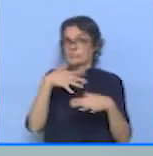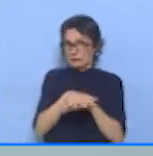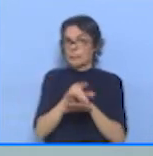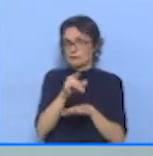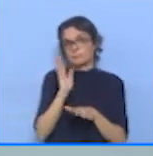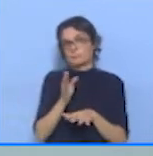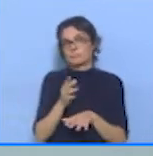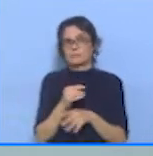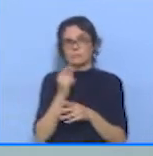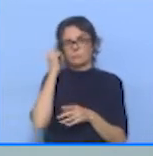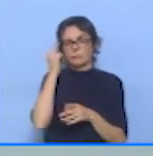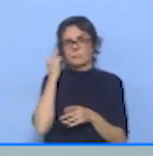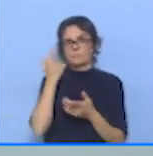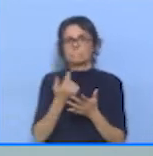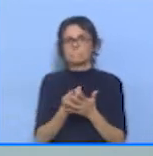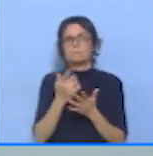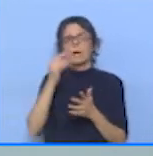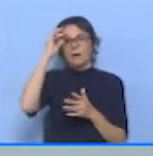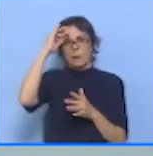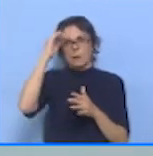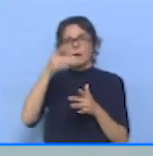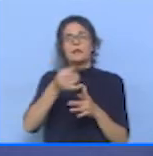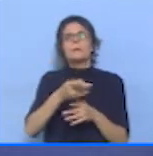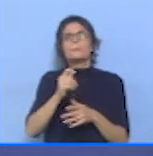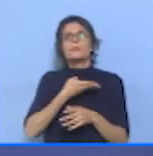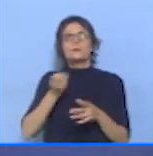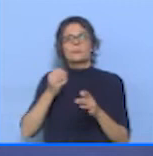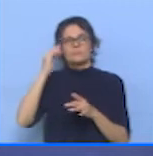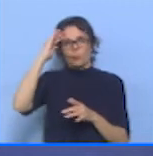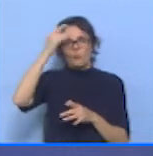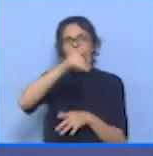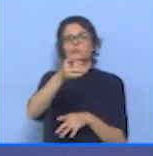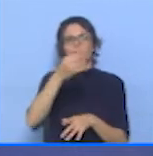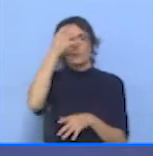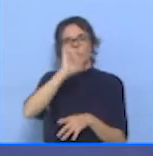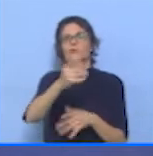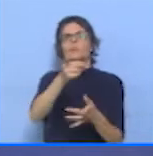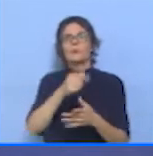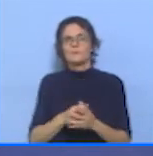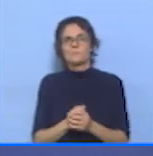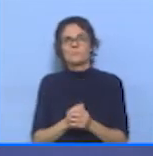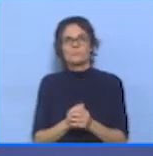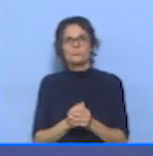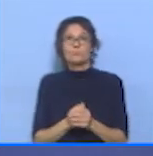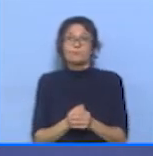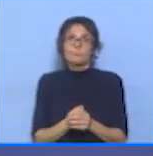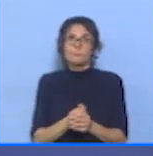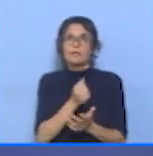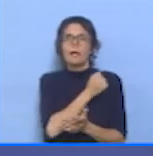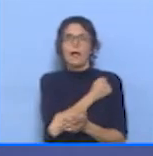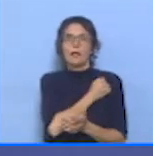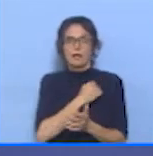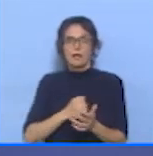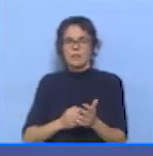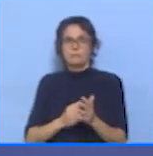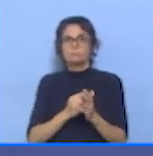que horizonte tem esta encíclica Laudato Si? Ainda há muito para fazer. E a Igreja é a primeira a ser desafiada, não é? Por ser um documento da própria Igreja.